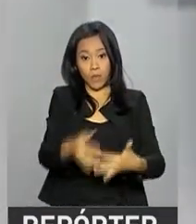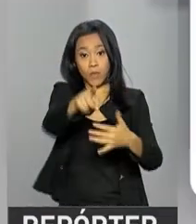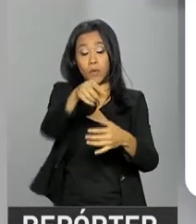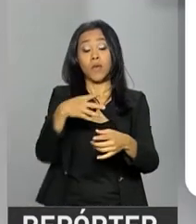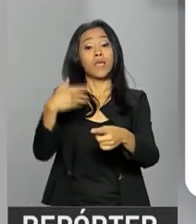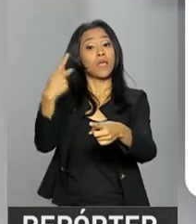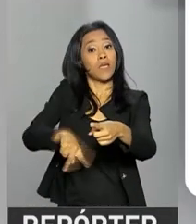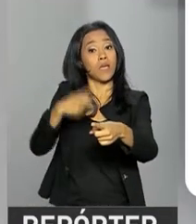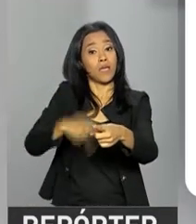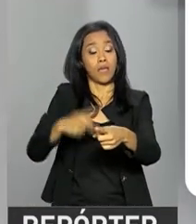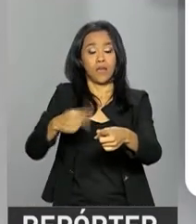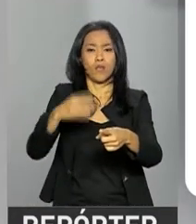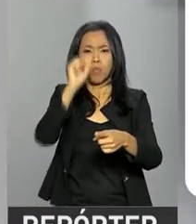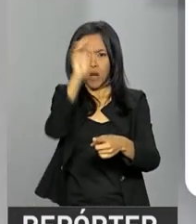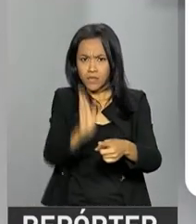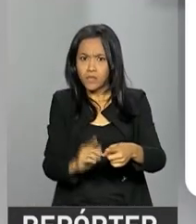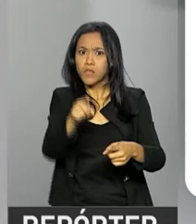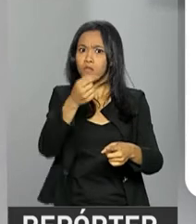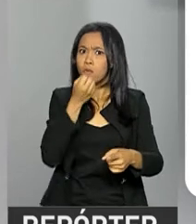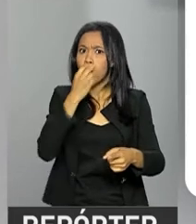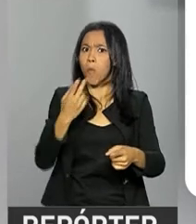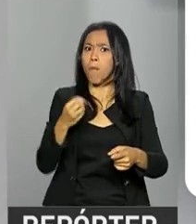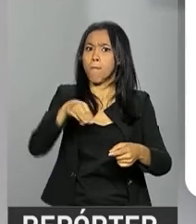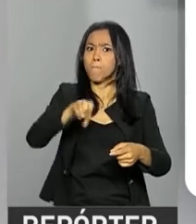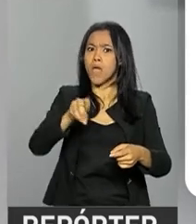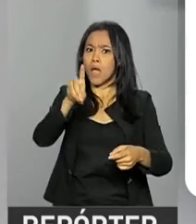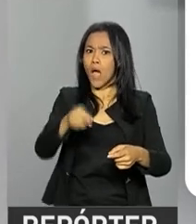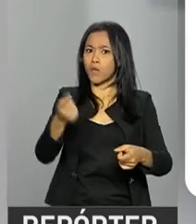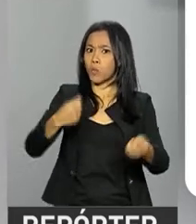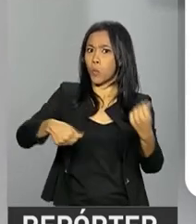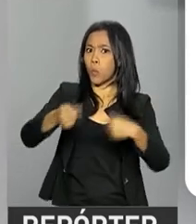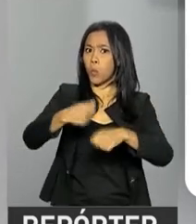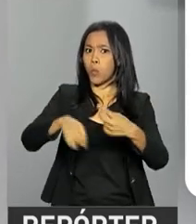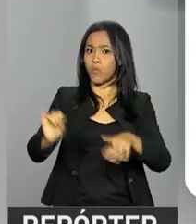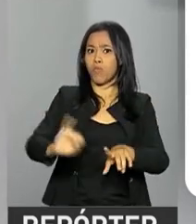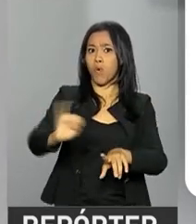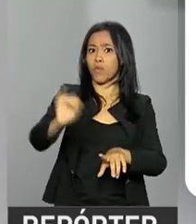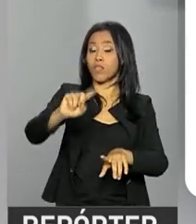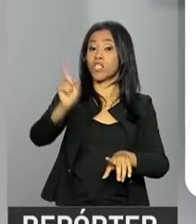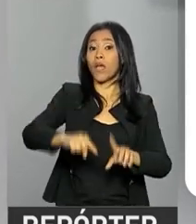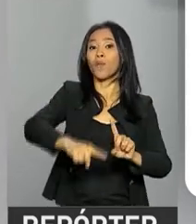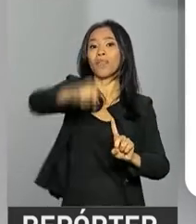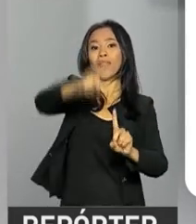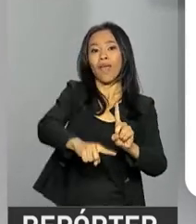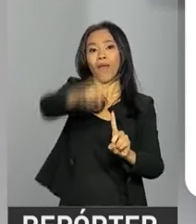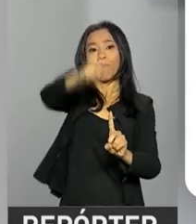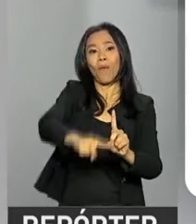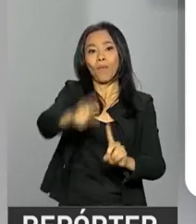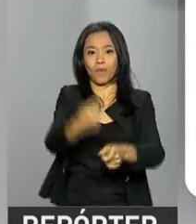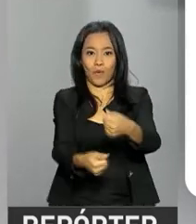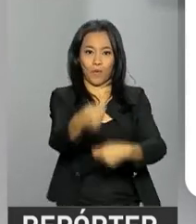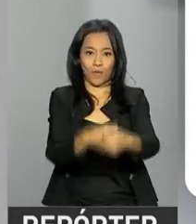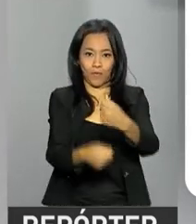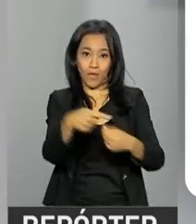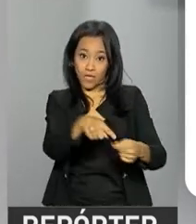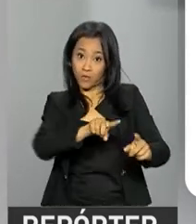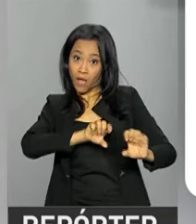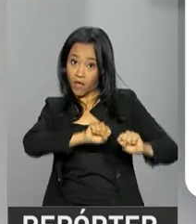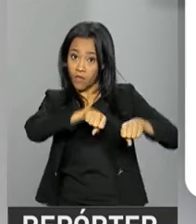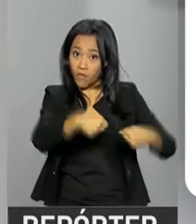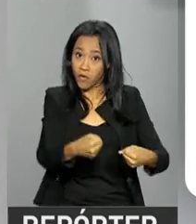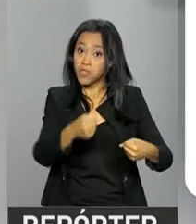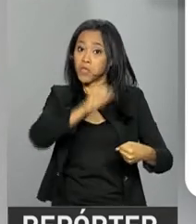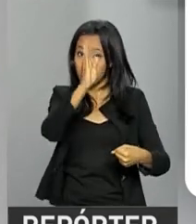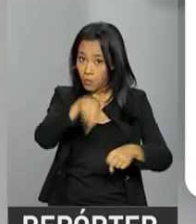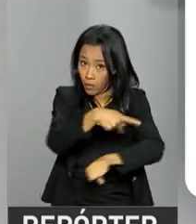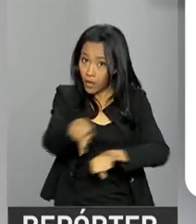brasileira superou o desempenho de mercados importantes. E por ser um termômetro da economia, esse resultado reforça que o país está no